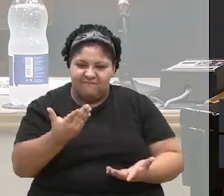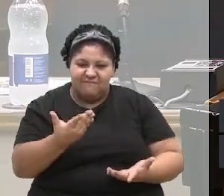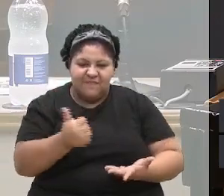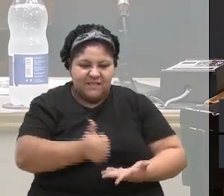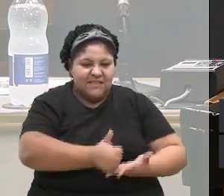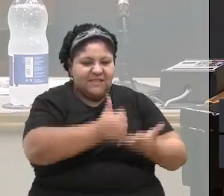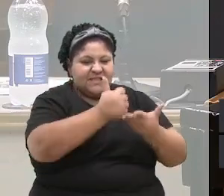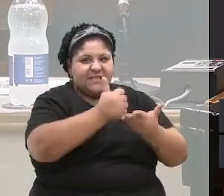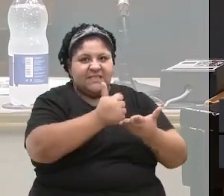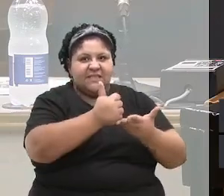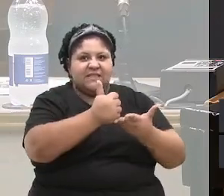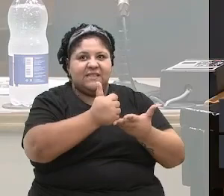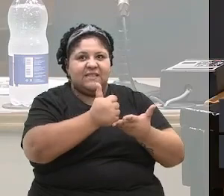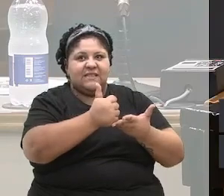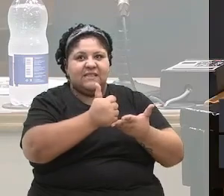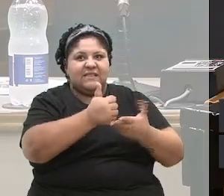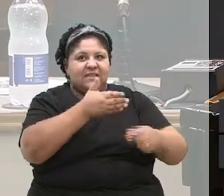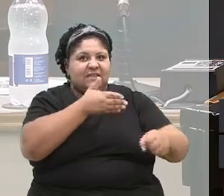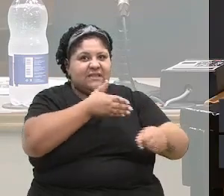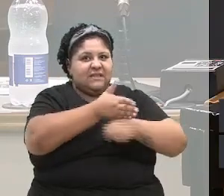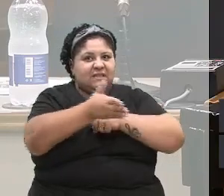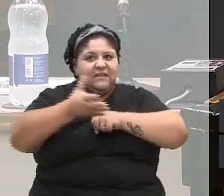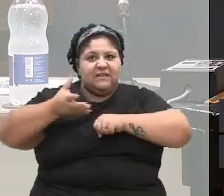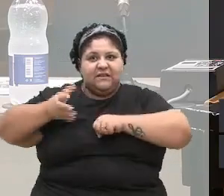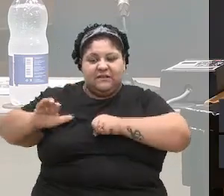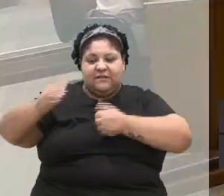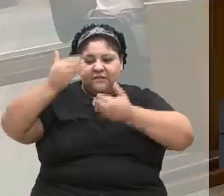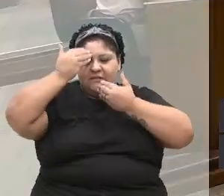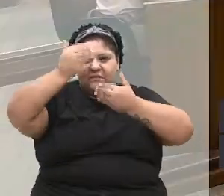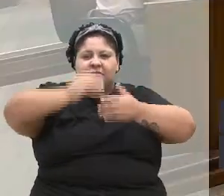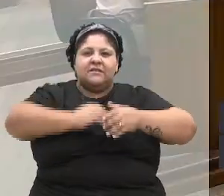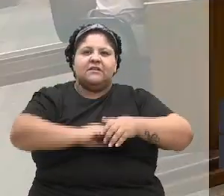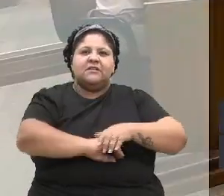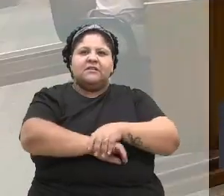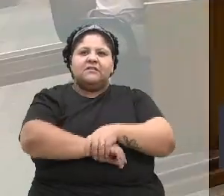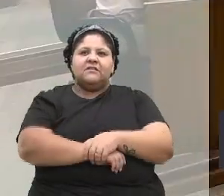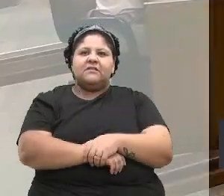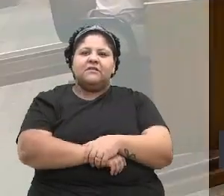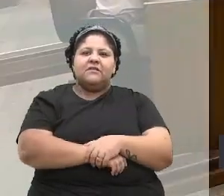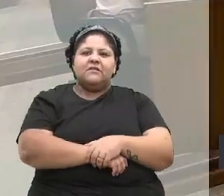nobres pares para que se aprove essa moção de contrariedade. Obrigado, presidente. Obrigada, vereador. Com a palavra.